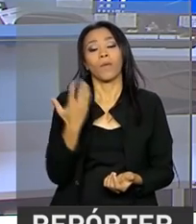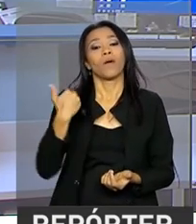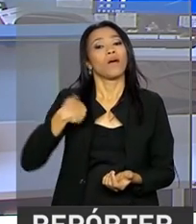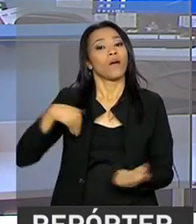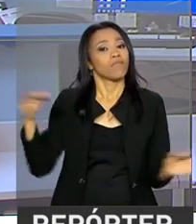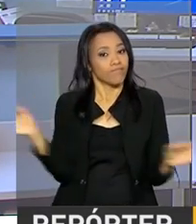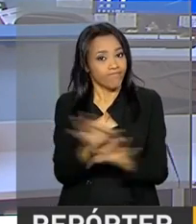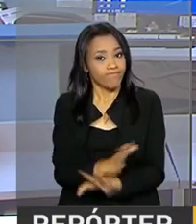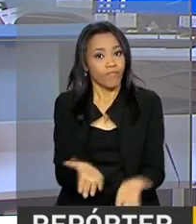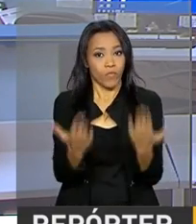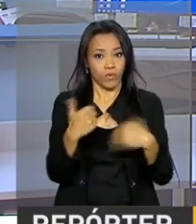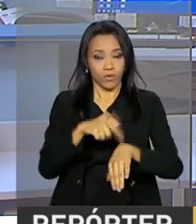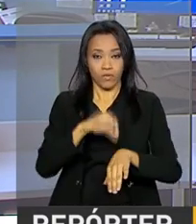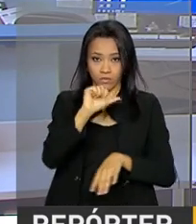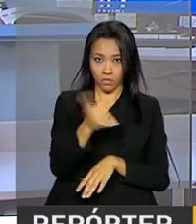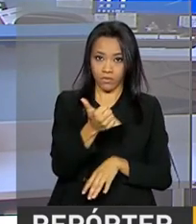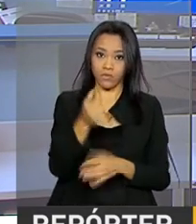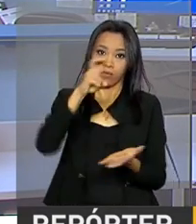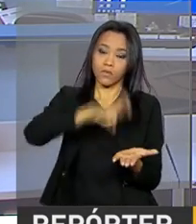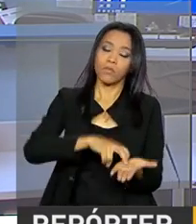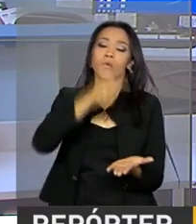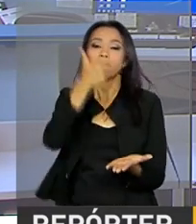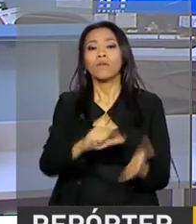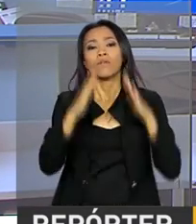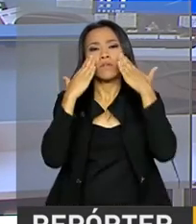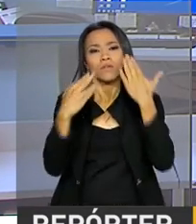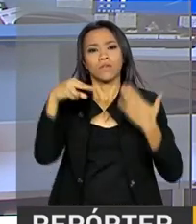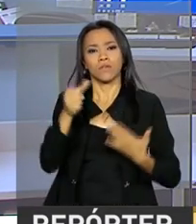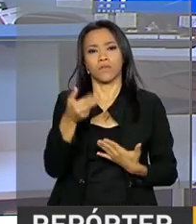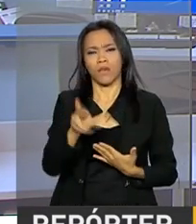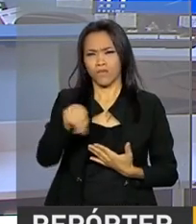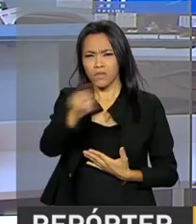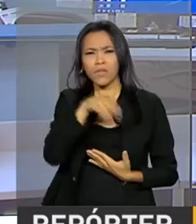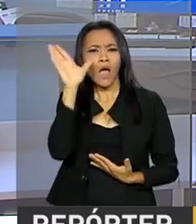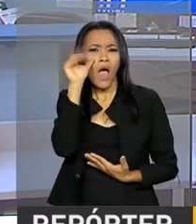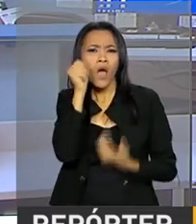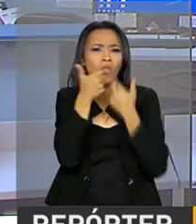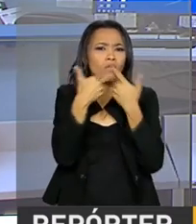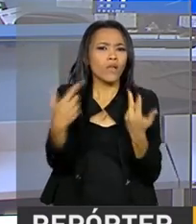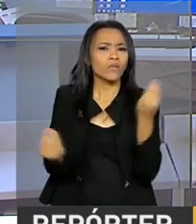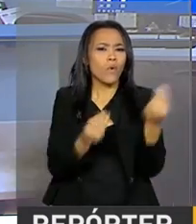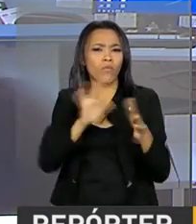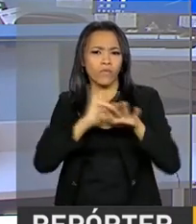voltamos às 11 da manhã na próxima edição do Repórter NBR. Acompanhe as